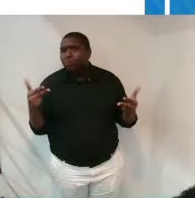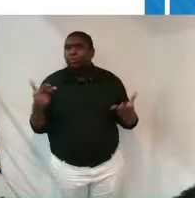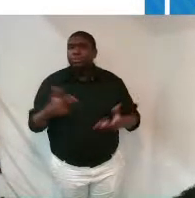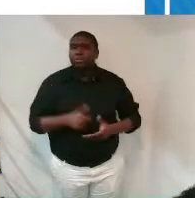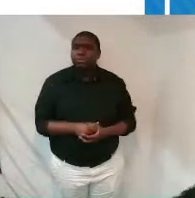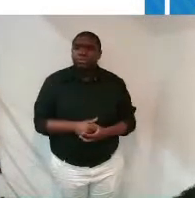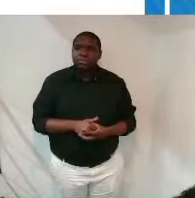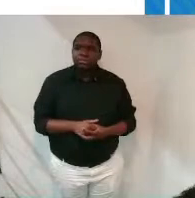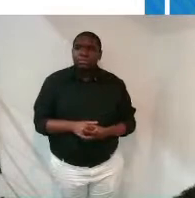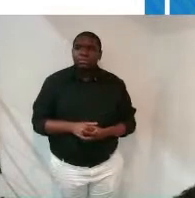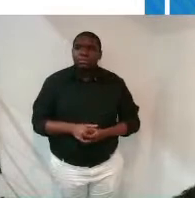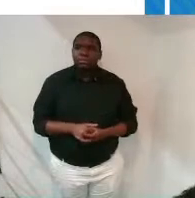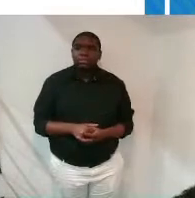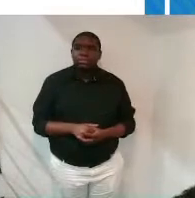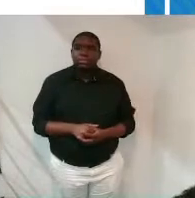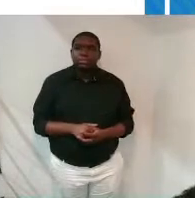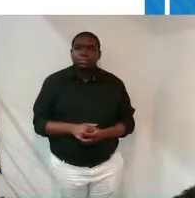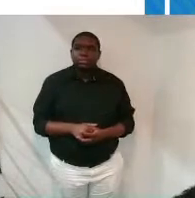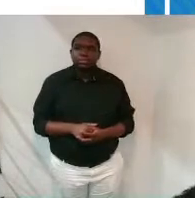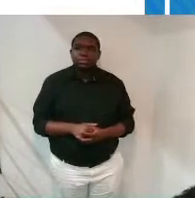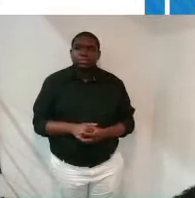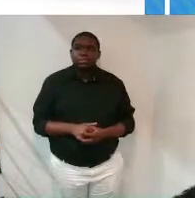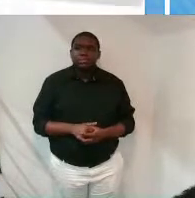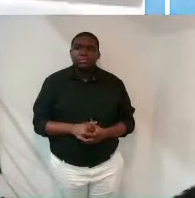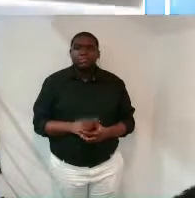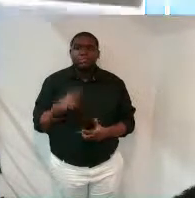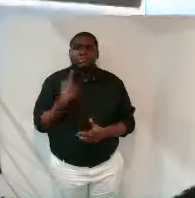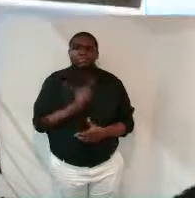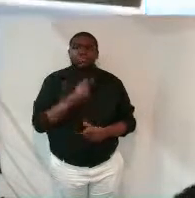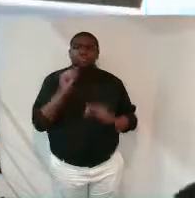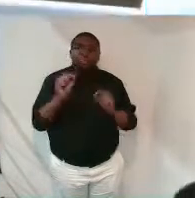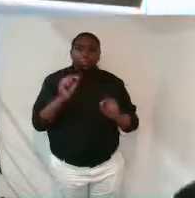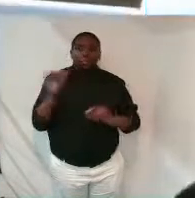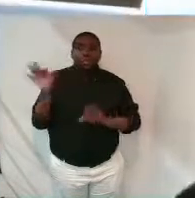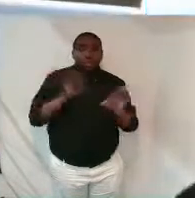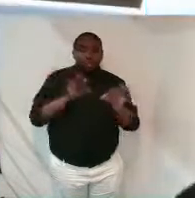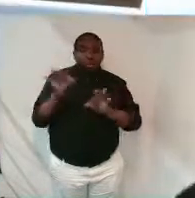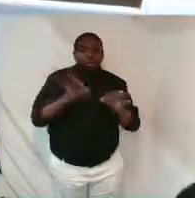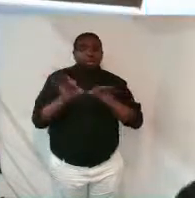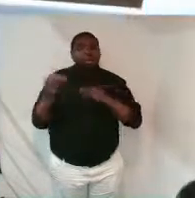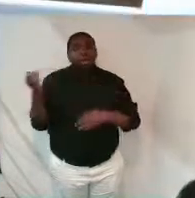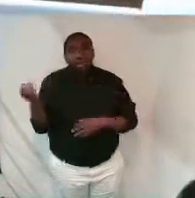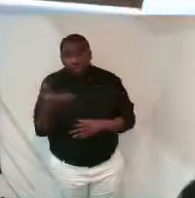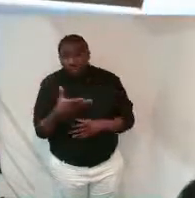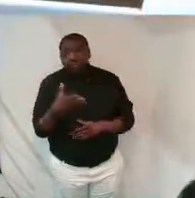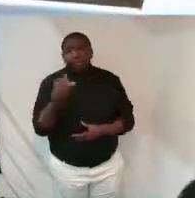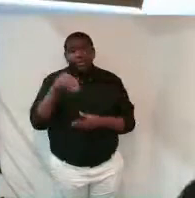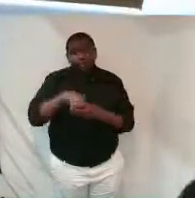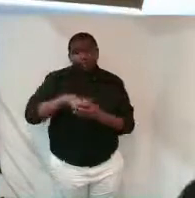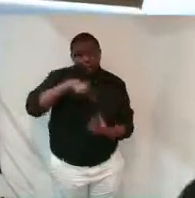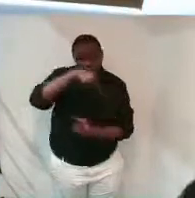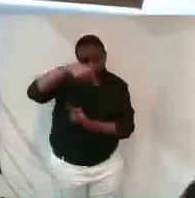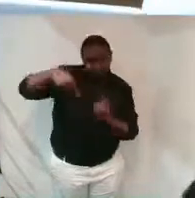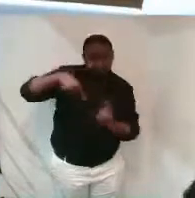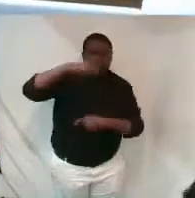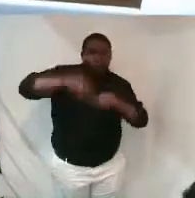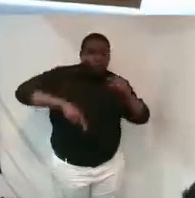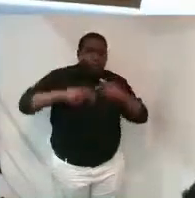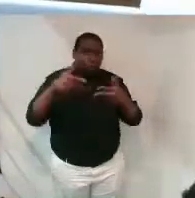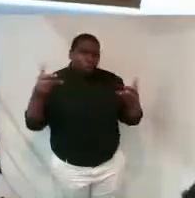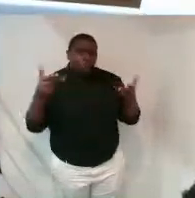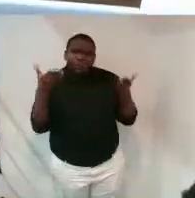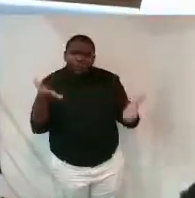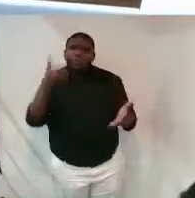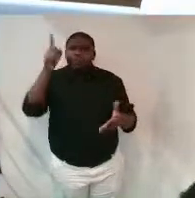consumido e parte dele é descartado. É fazer a reintrodução dessa matéria-prima na cadeia produtiva. Essa é a lógica que